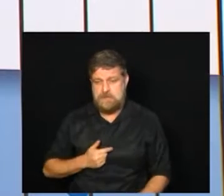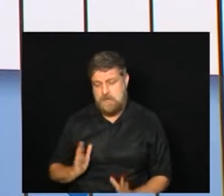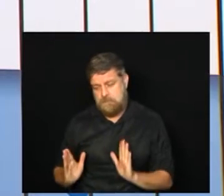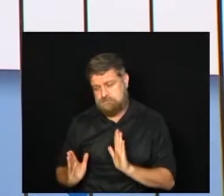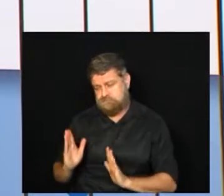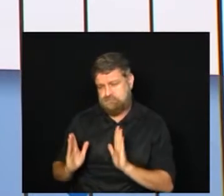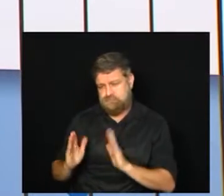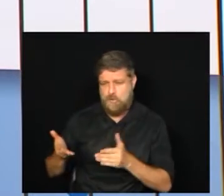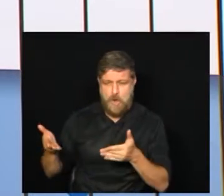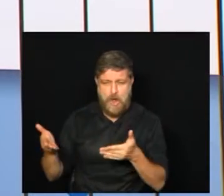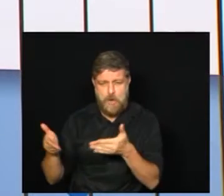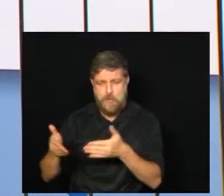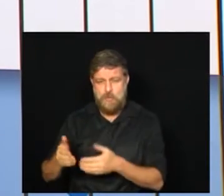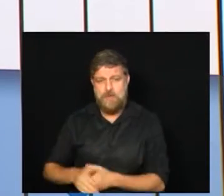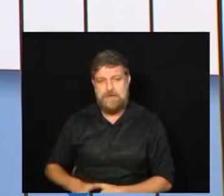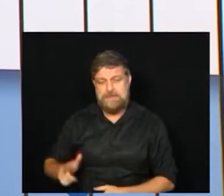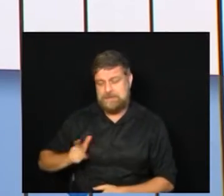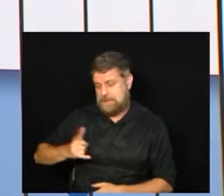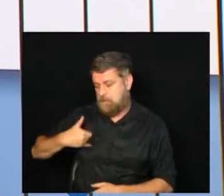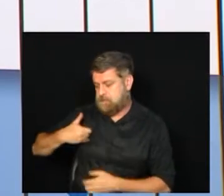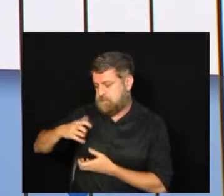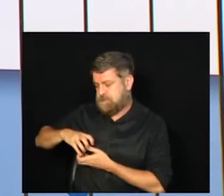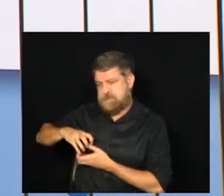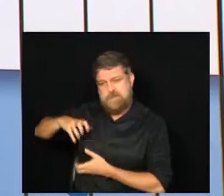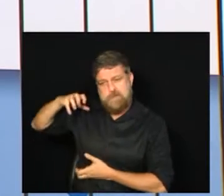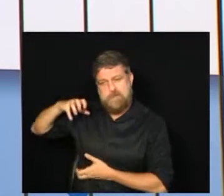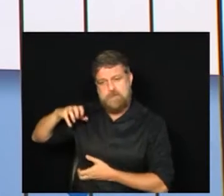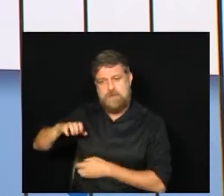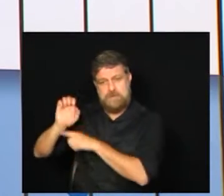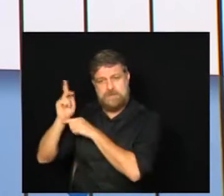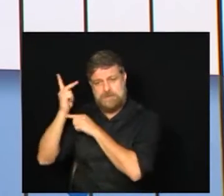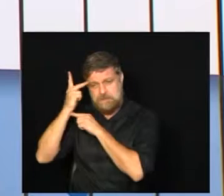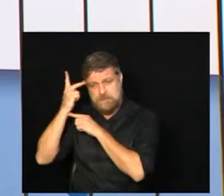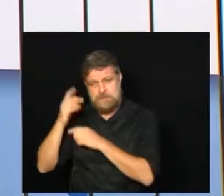aí, dada aos idosos no estado de São Paulo.